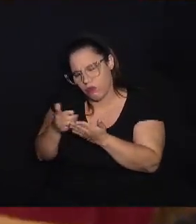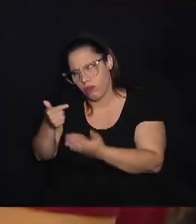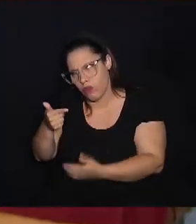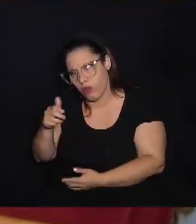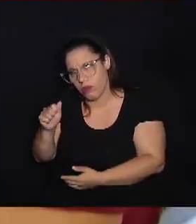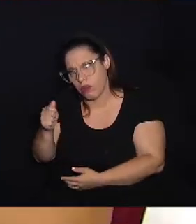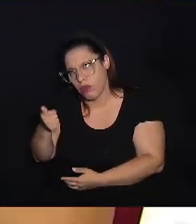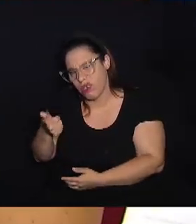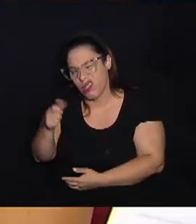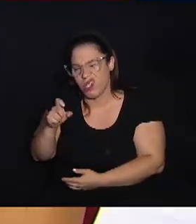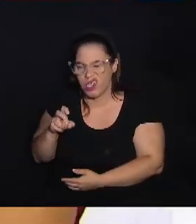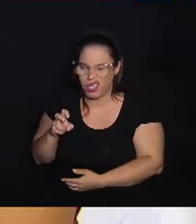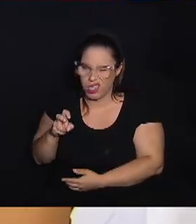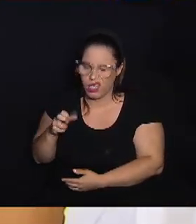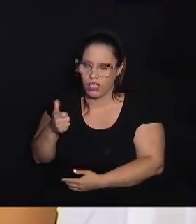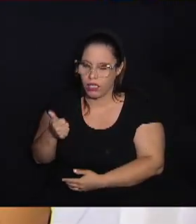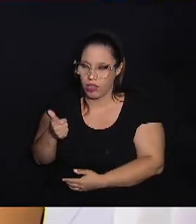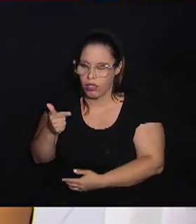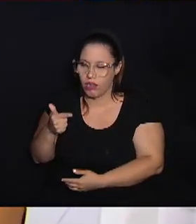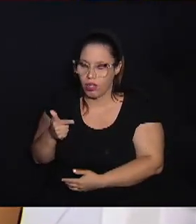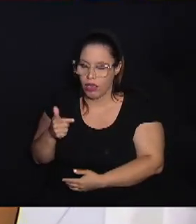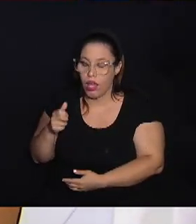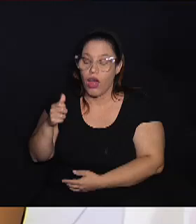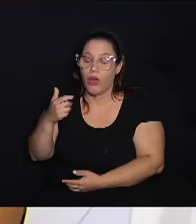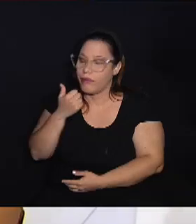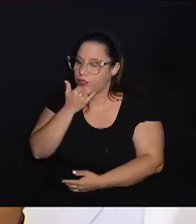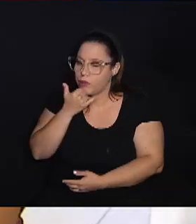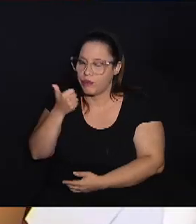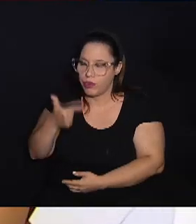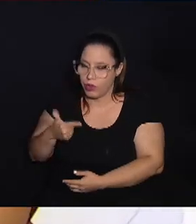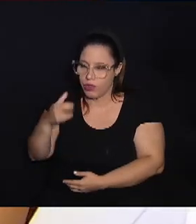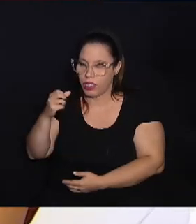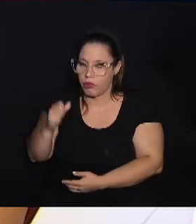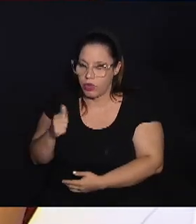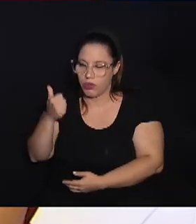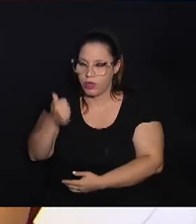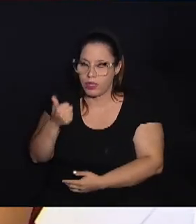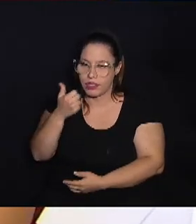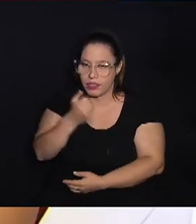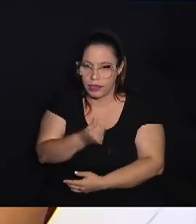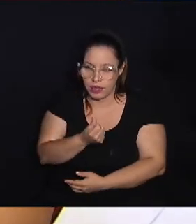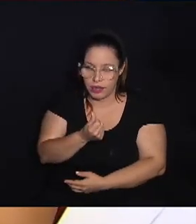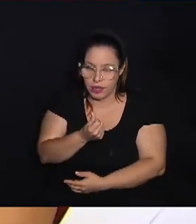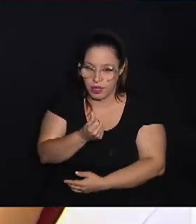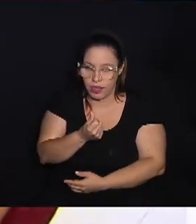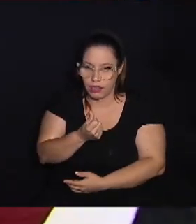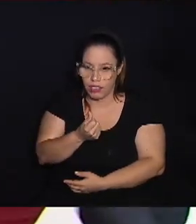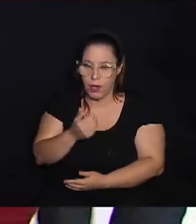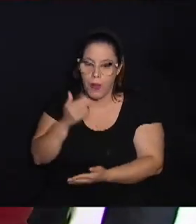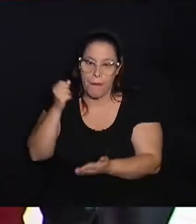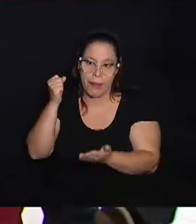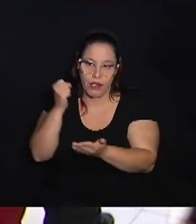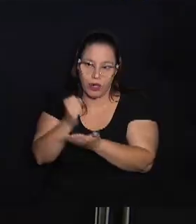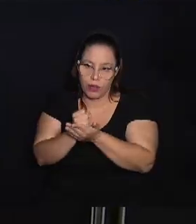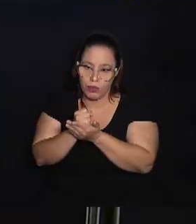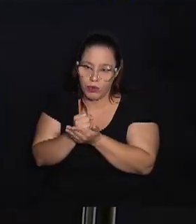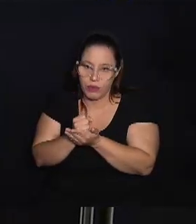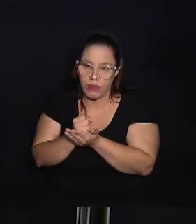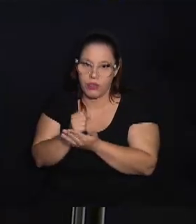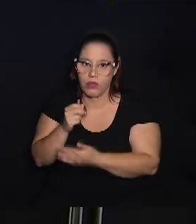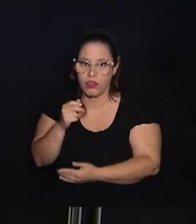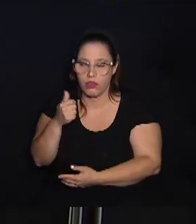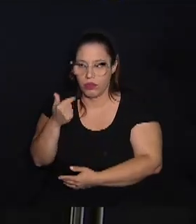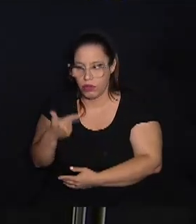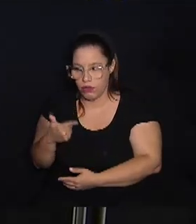2015, 2016, mas eu consegui publicar só em 2017, acho. Uhum. E